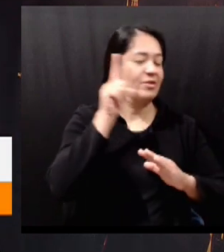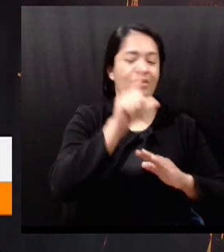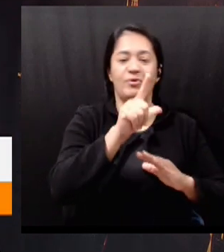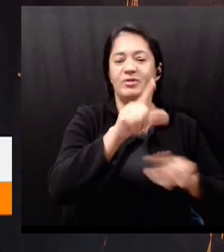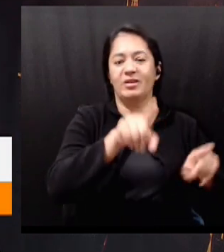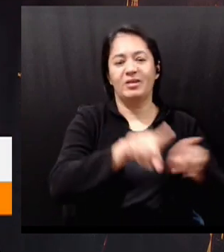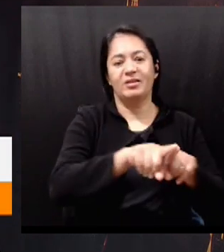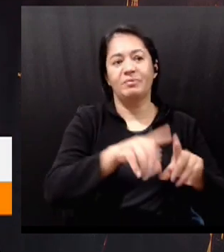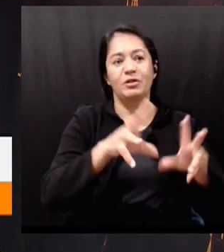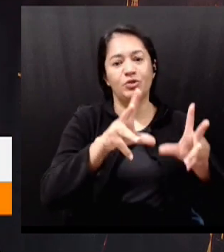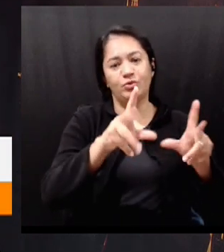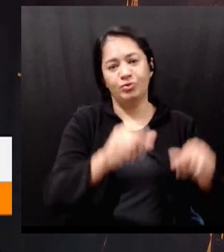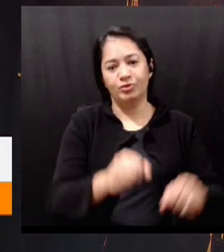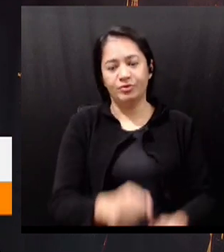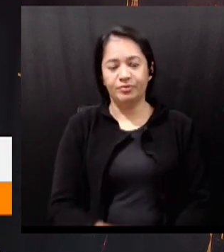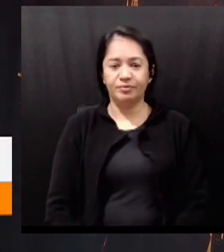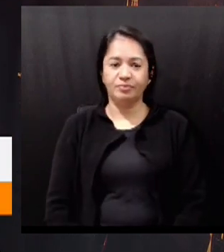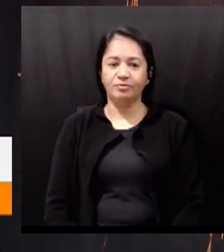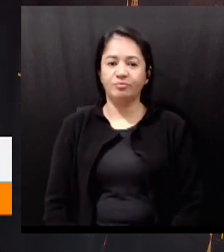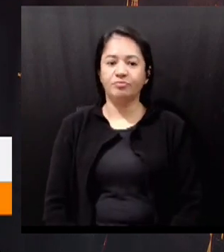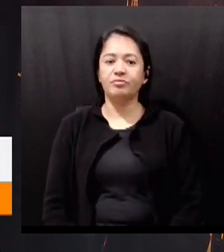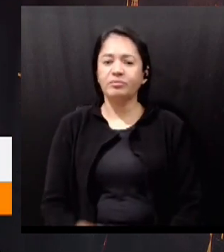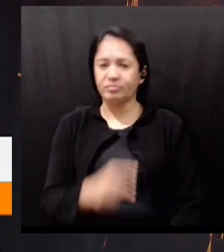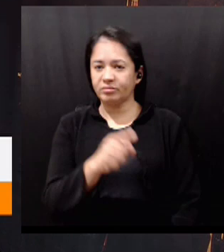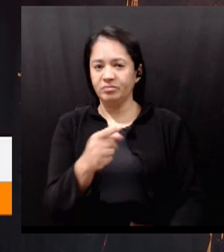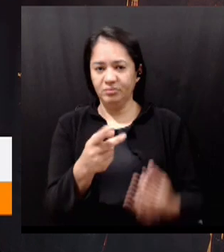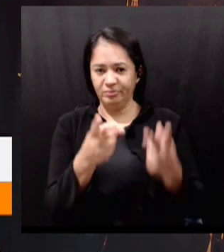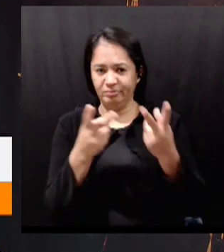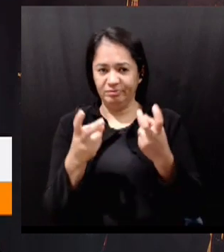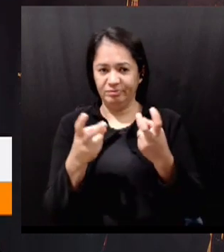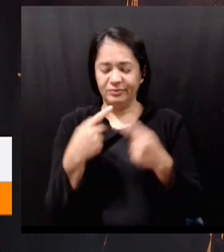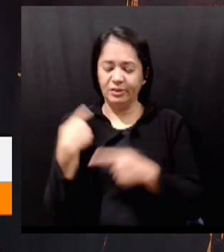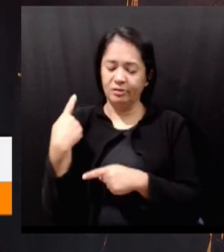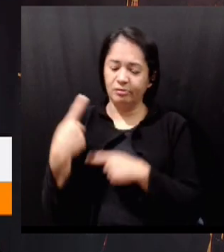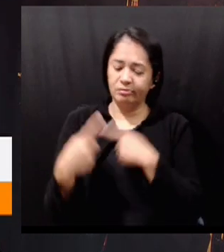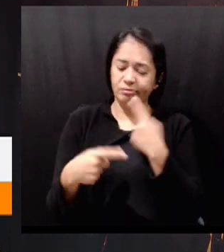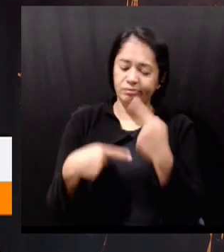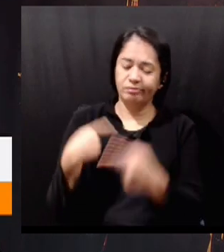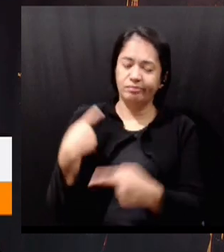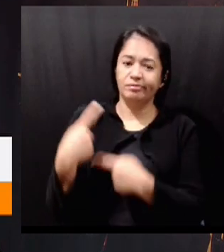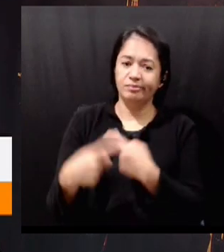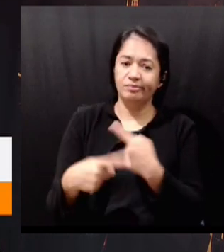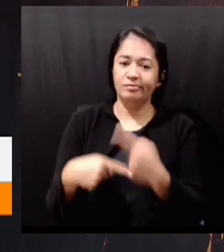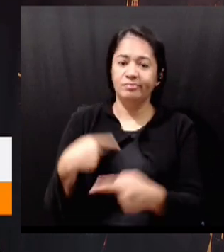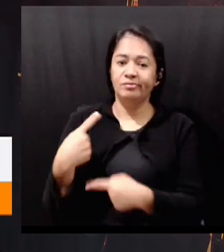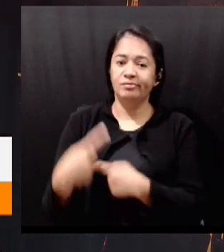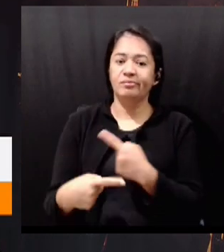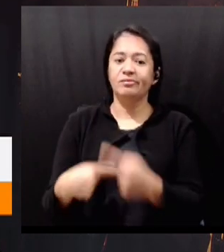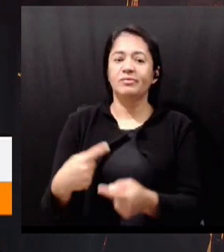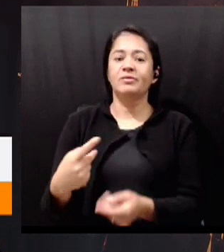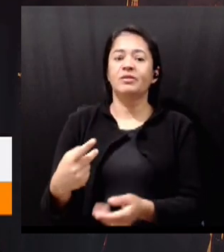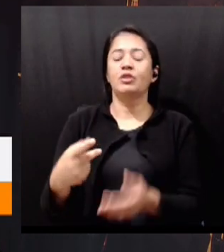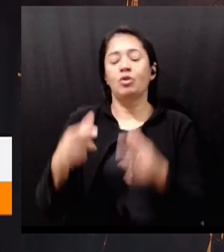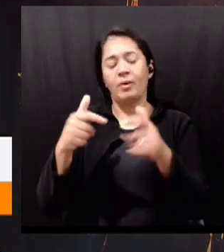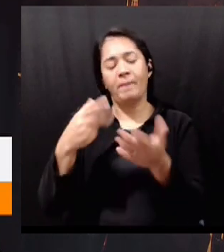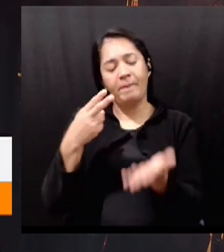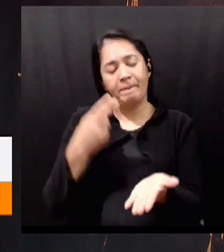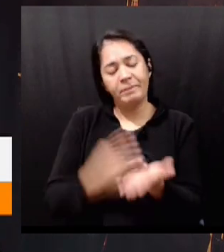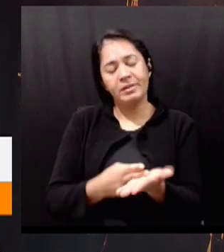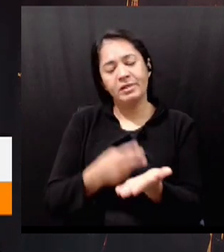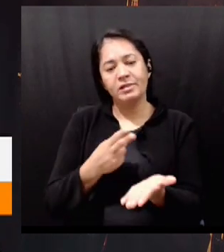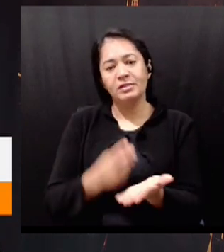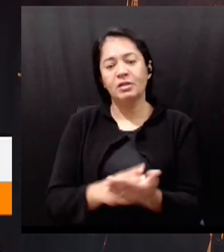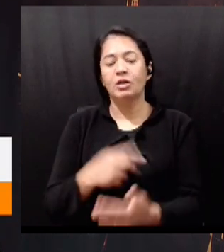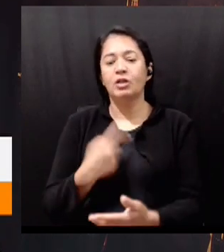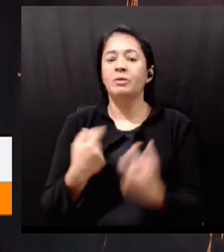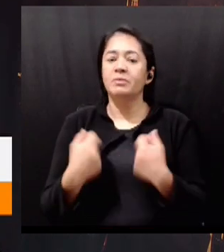Então, você percebe que é um círculo, né? Você roda, roda e cai lá no mesmo lugar. Então, a gente precisa quebrar esse